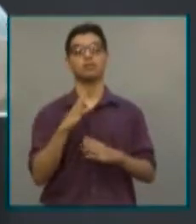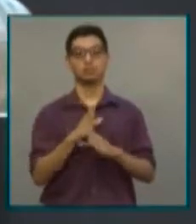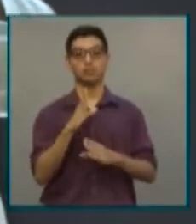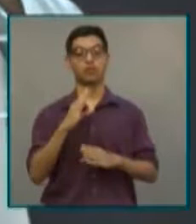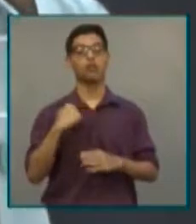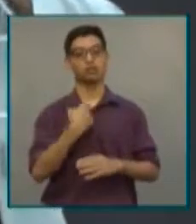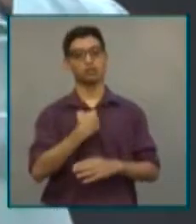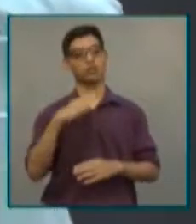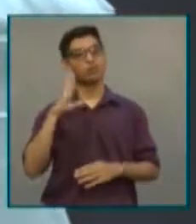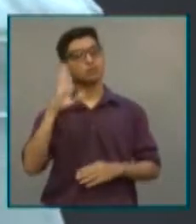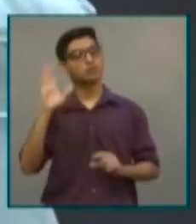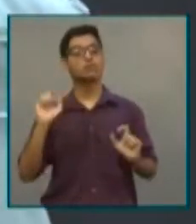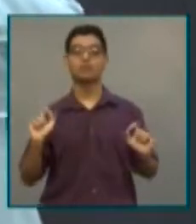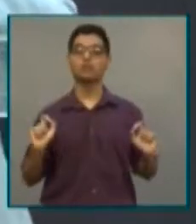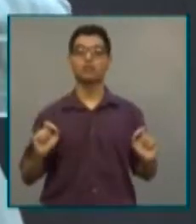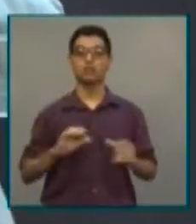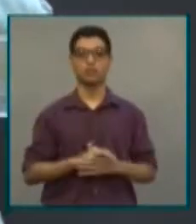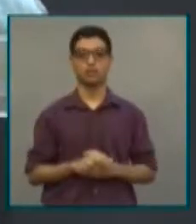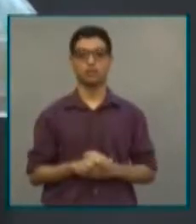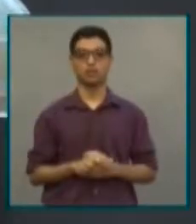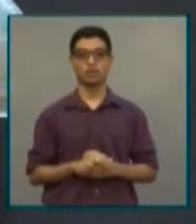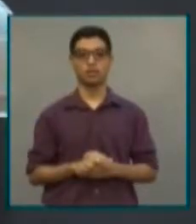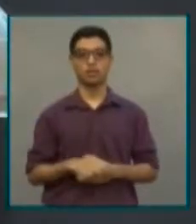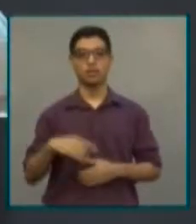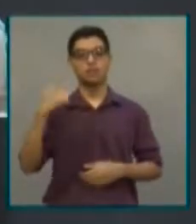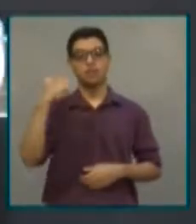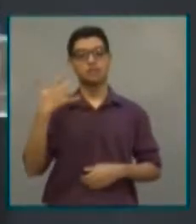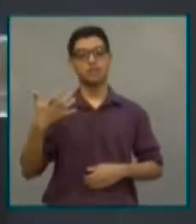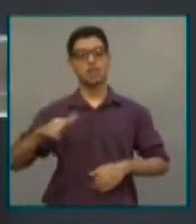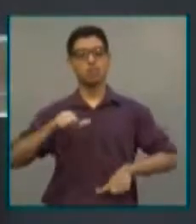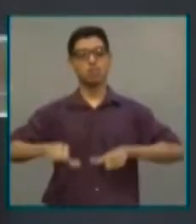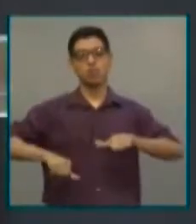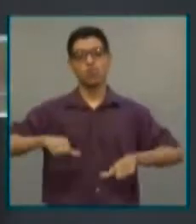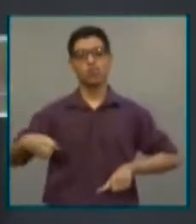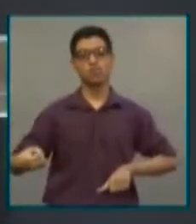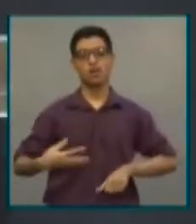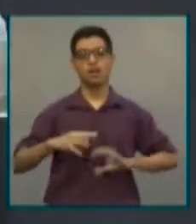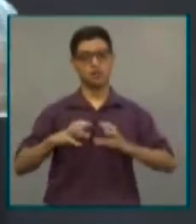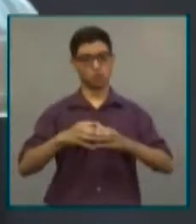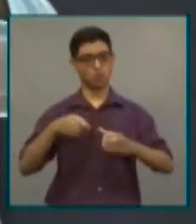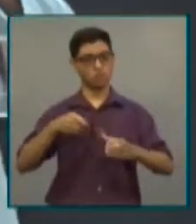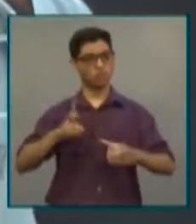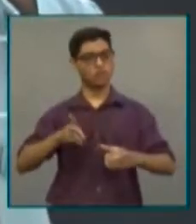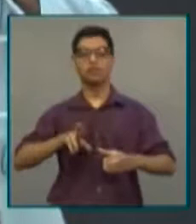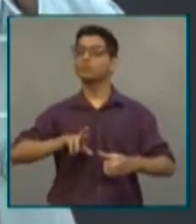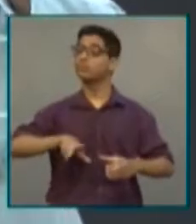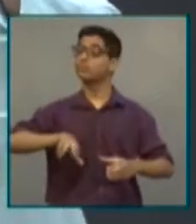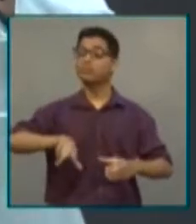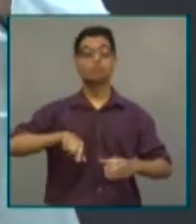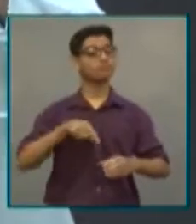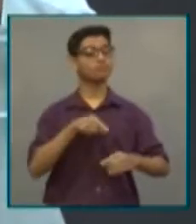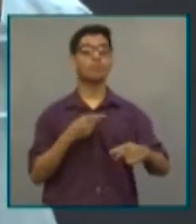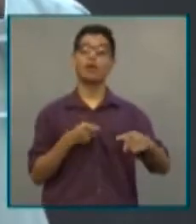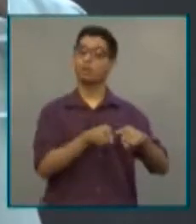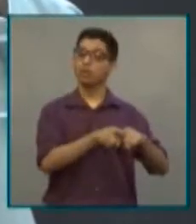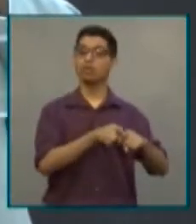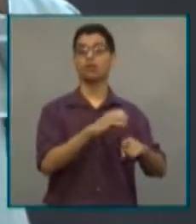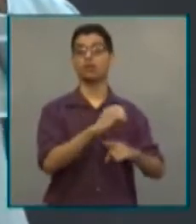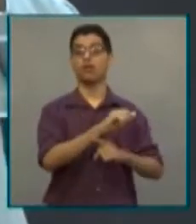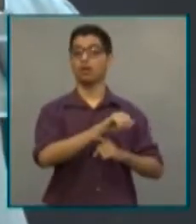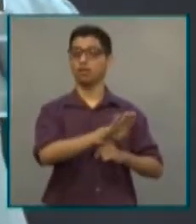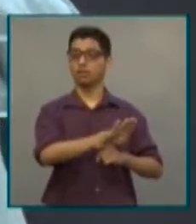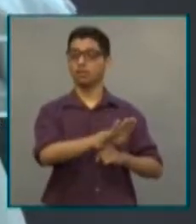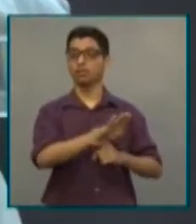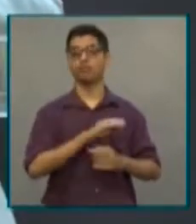história de dizer nova CAAS. Porque CAAS é um braço da OAB. A CAAS é um braço da ordem.